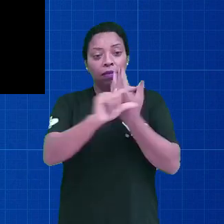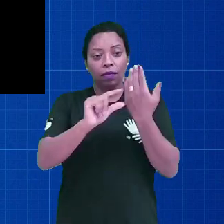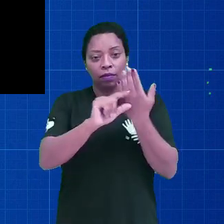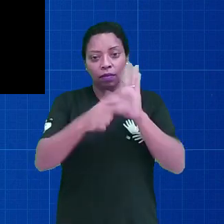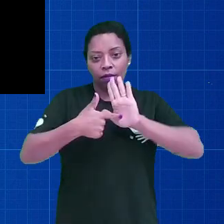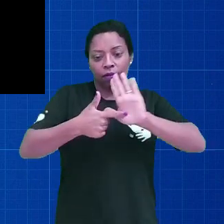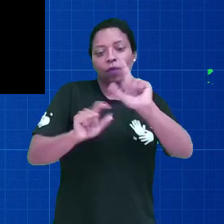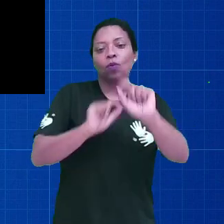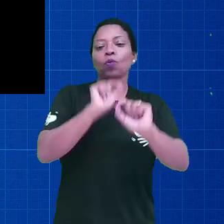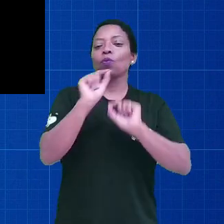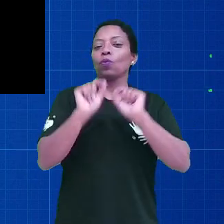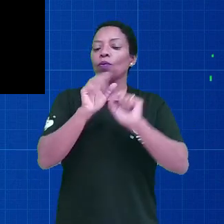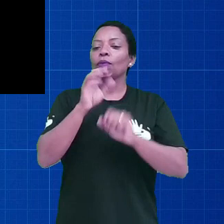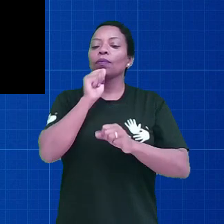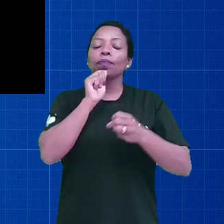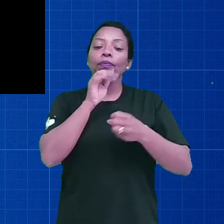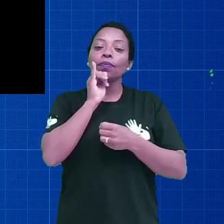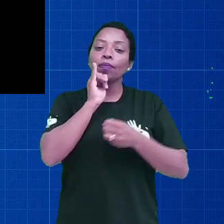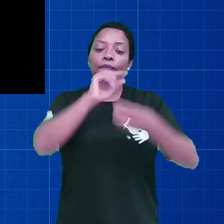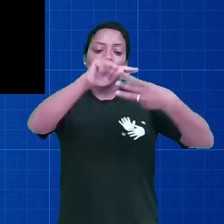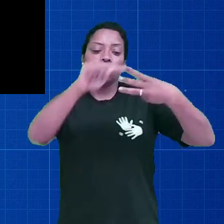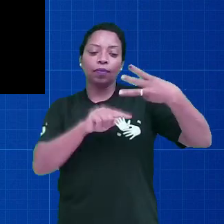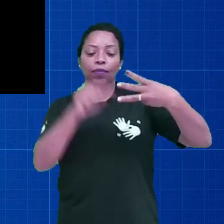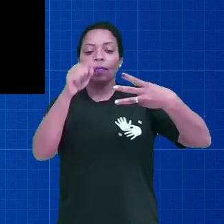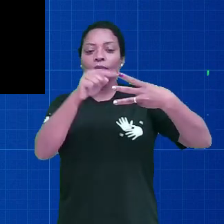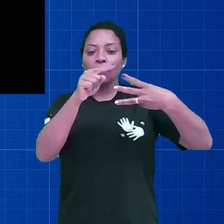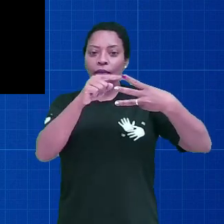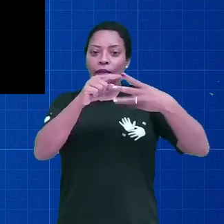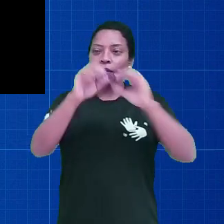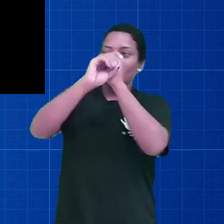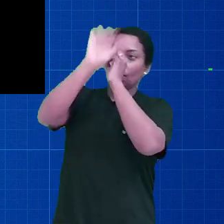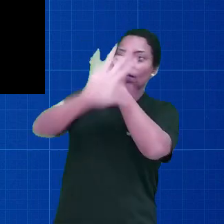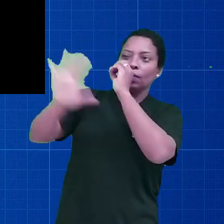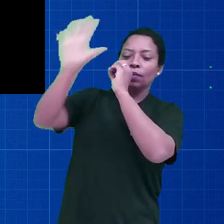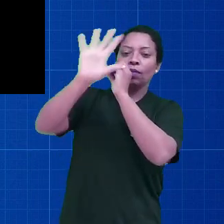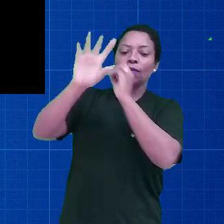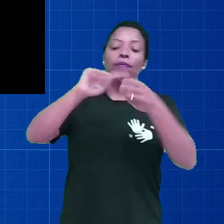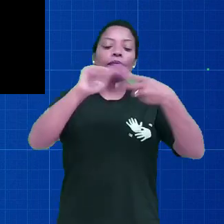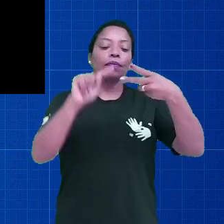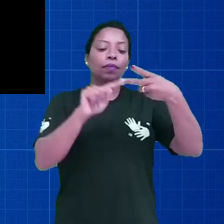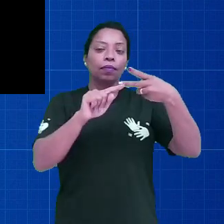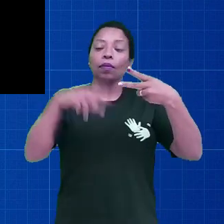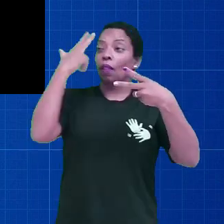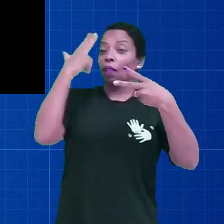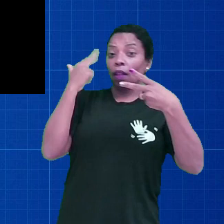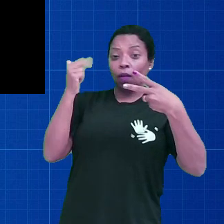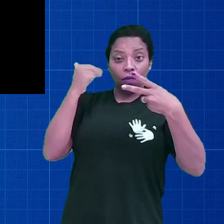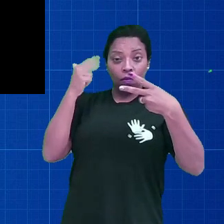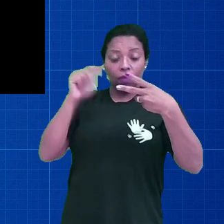existem 3 causas astronômicas, naturais e antropogênicas. O que